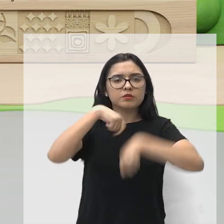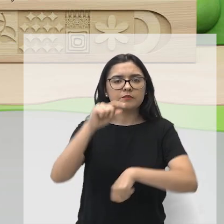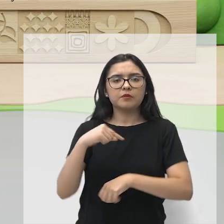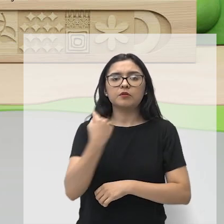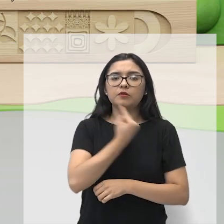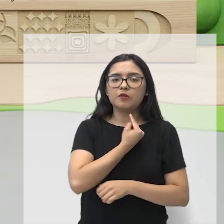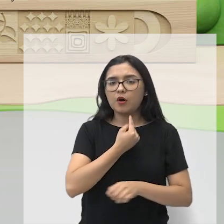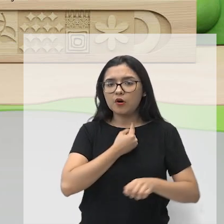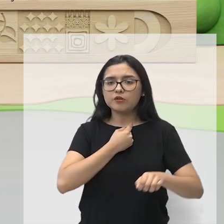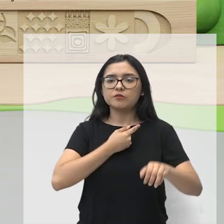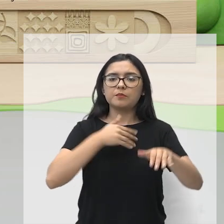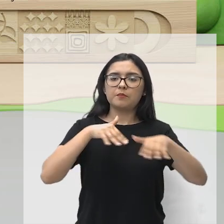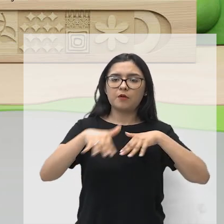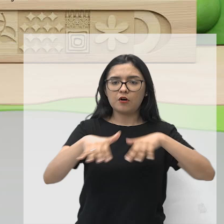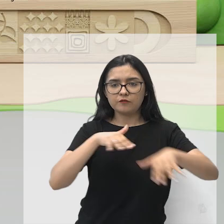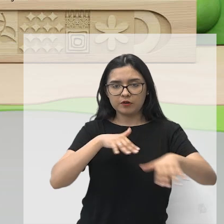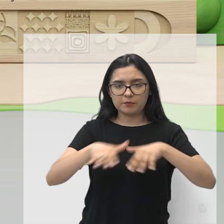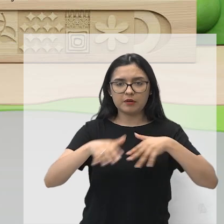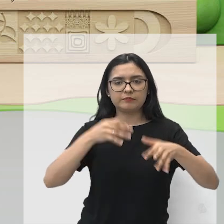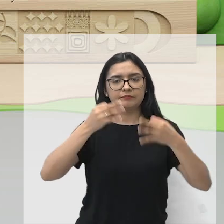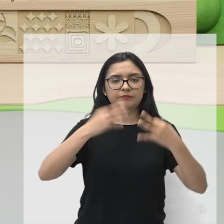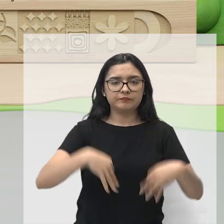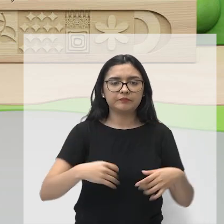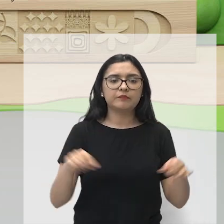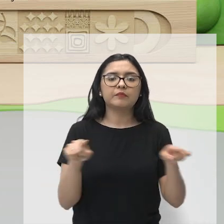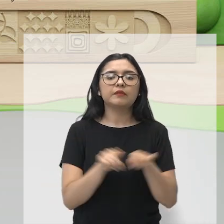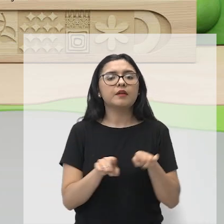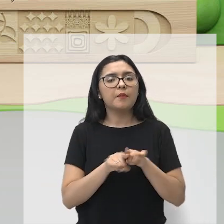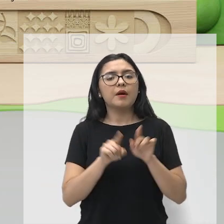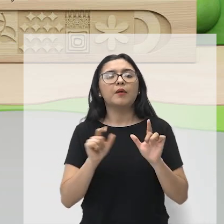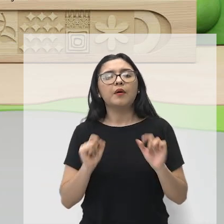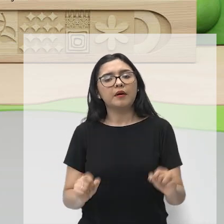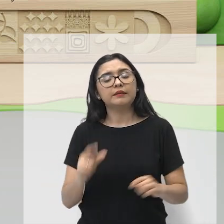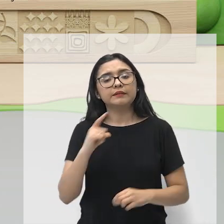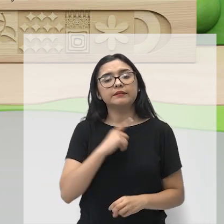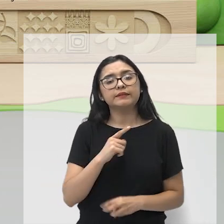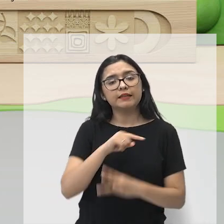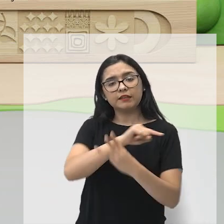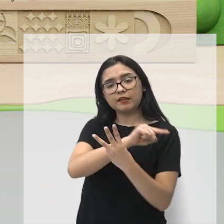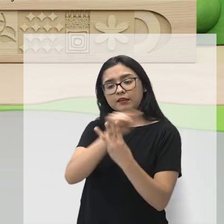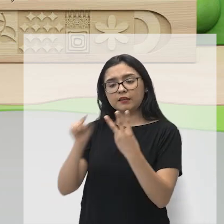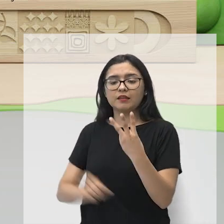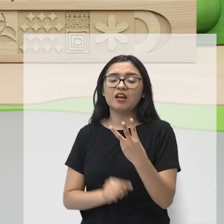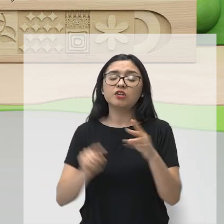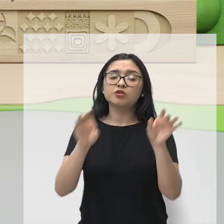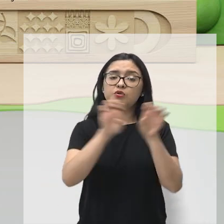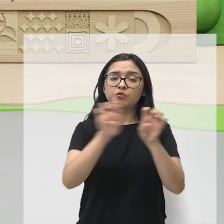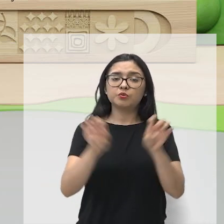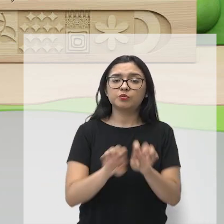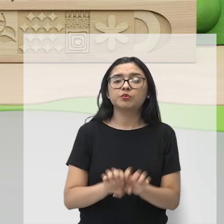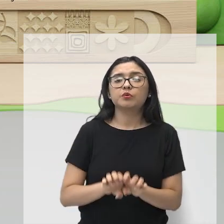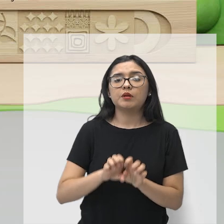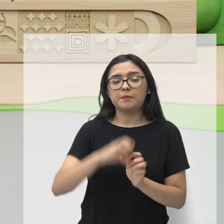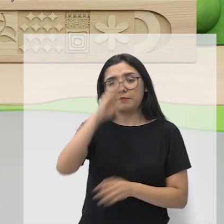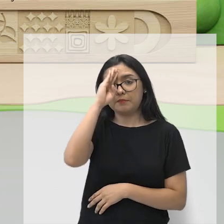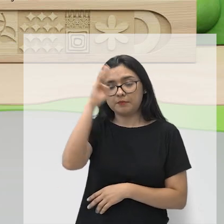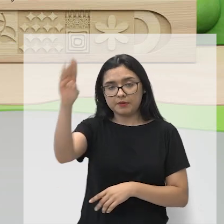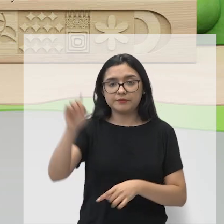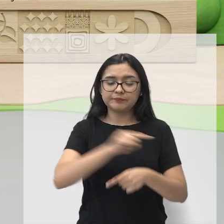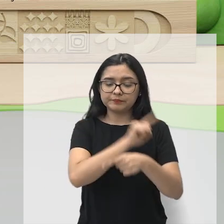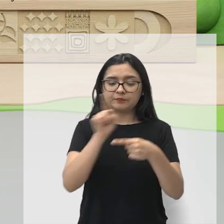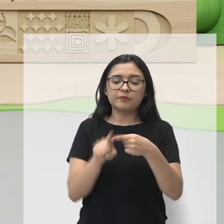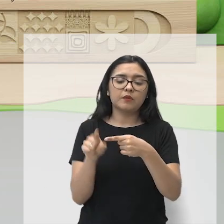os nossos movimentos. E é composto, né, de 3 estruturas principais: os